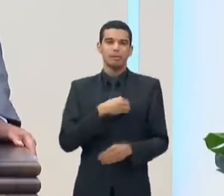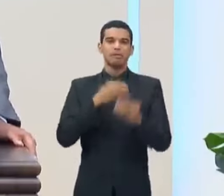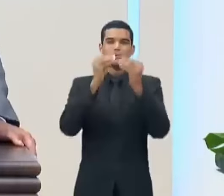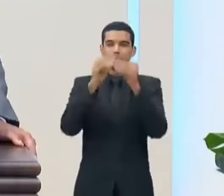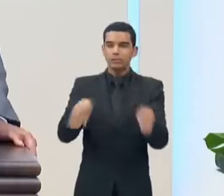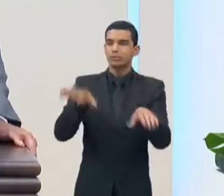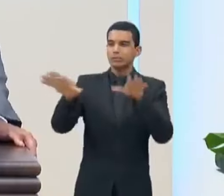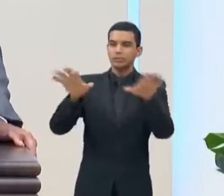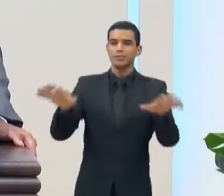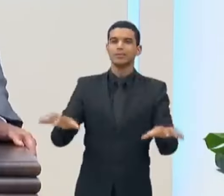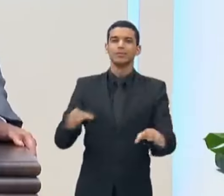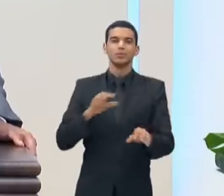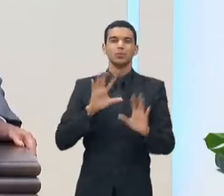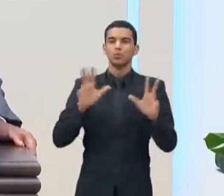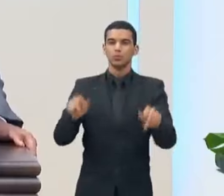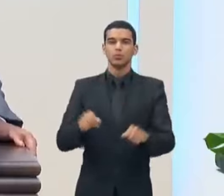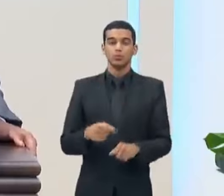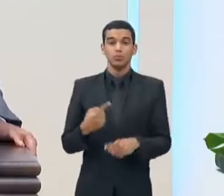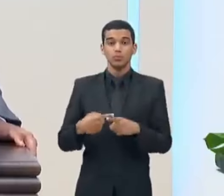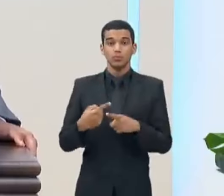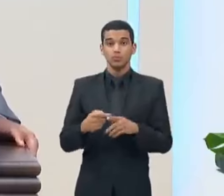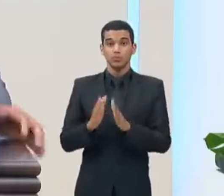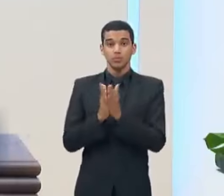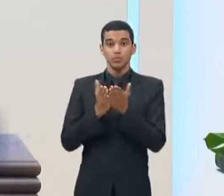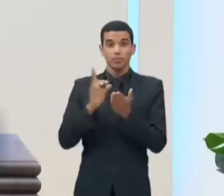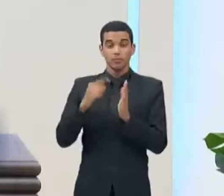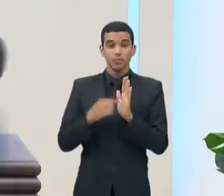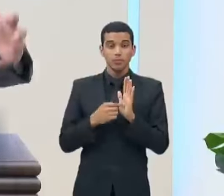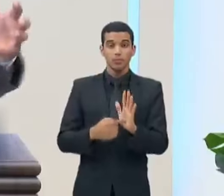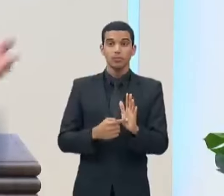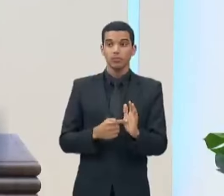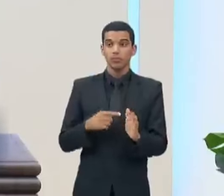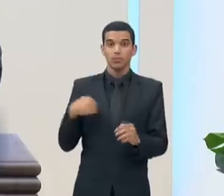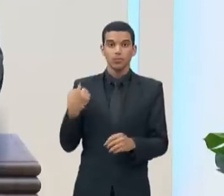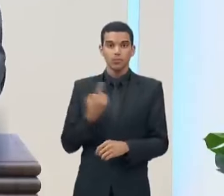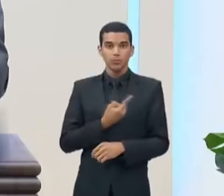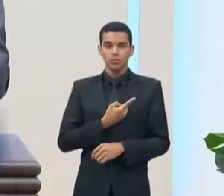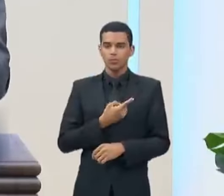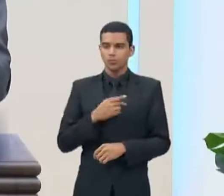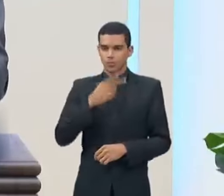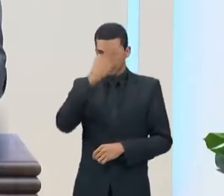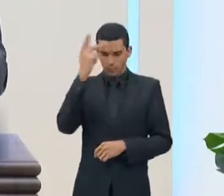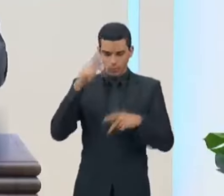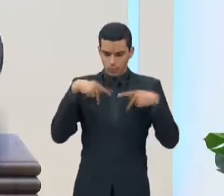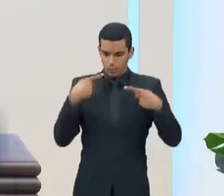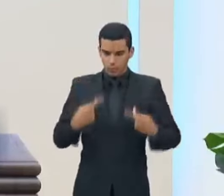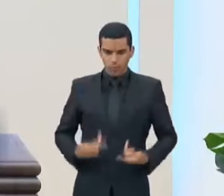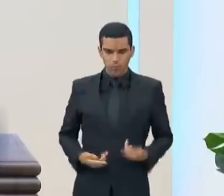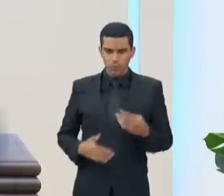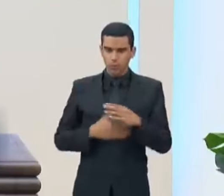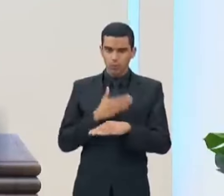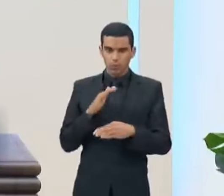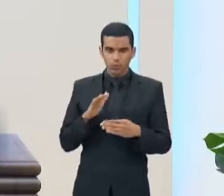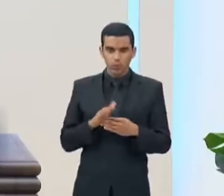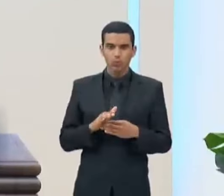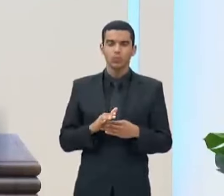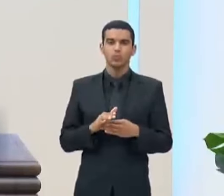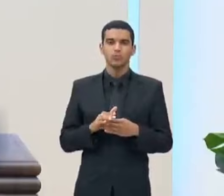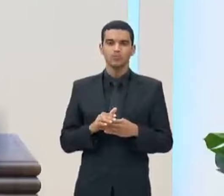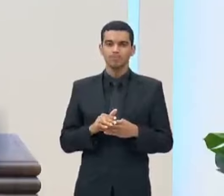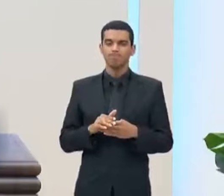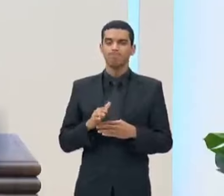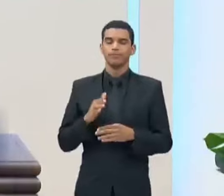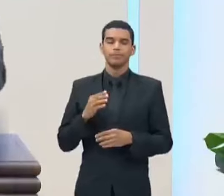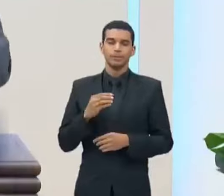natureza pecaminosa dos nossos pais. Então, todo ser humano que entra pelo caminho